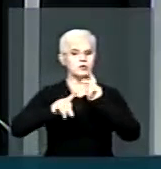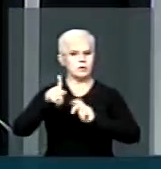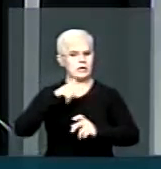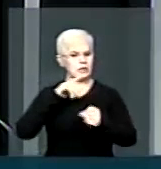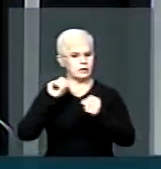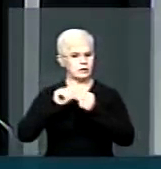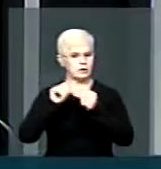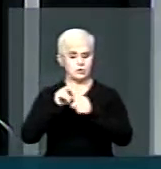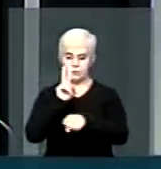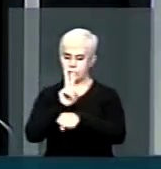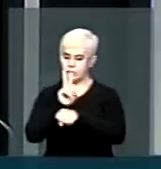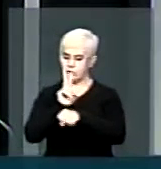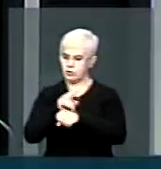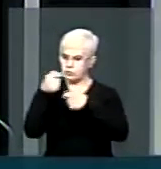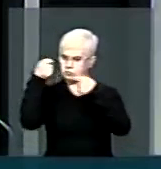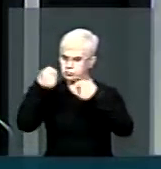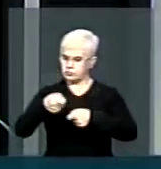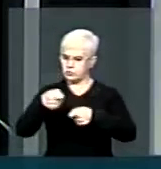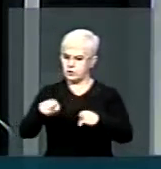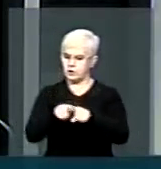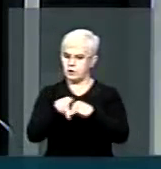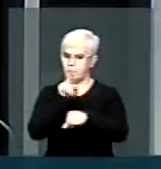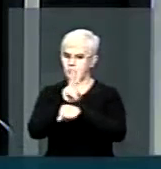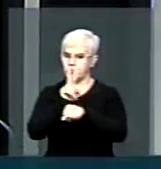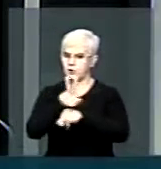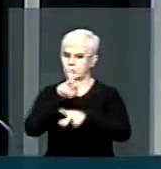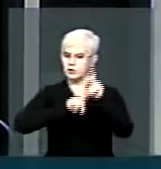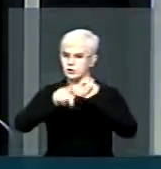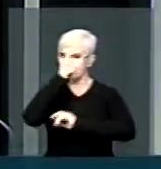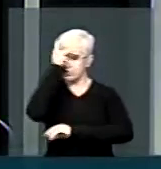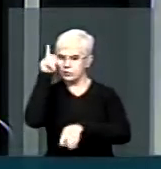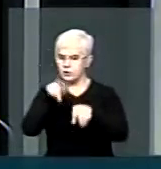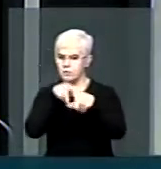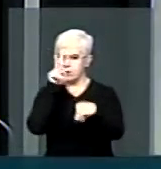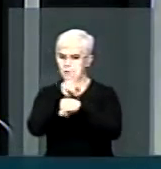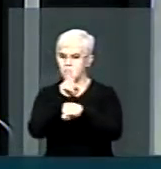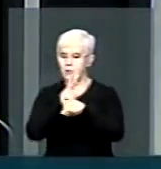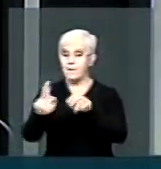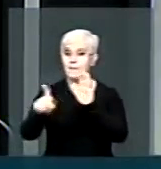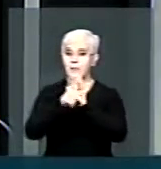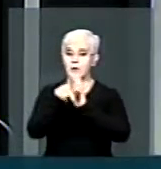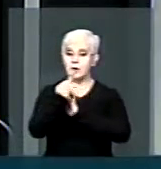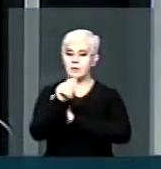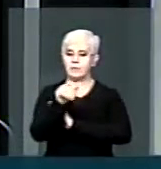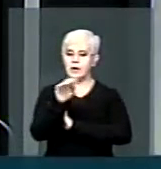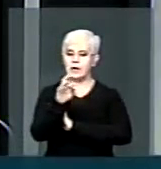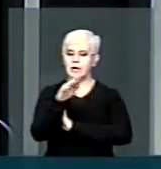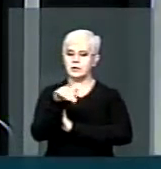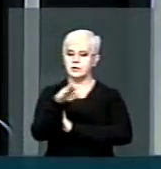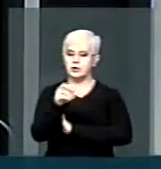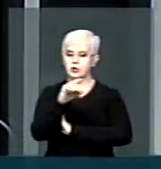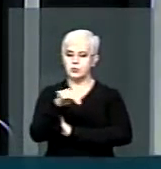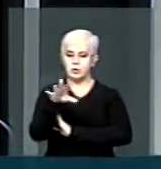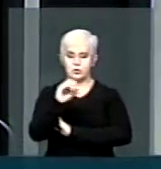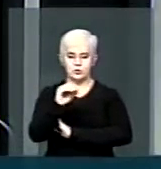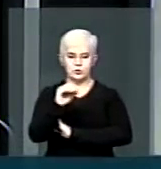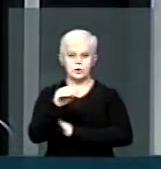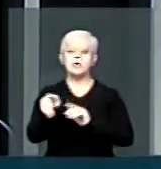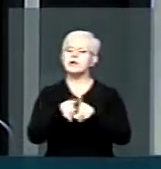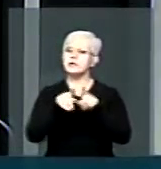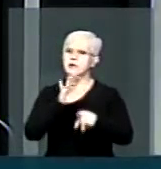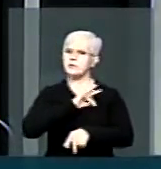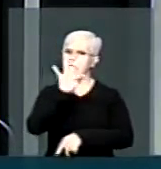a preservação da ordem, proteção das pessoas e do patrimônio. Em âmbito nacional, as polícias